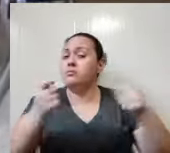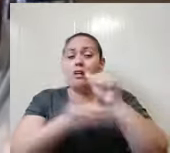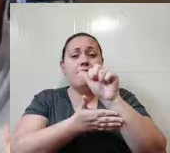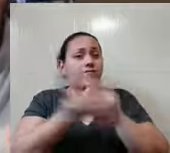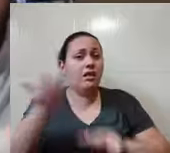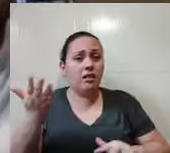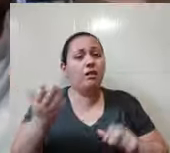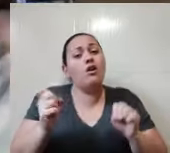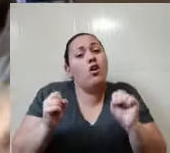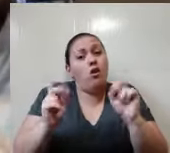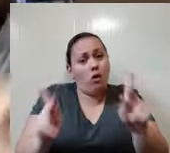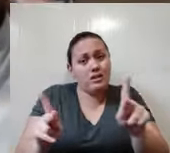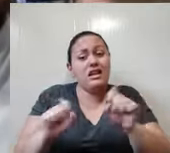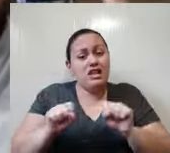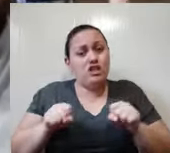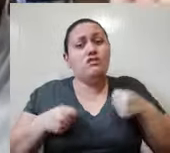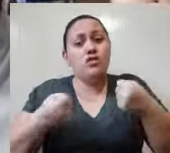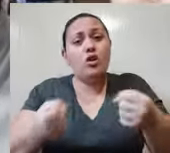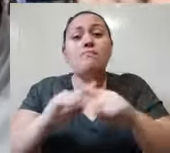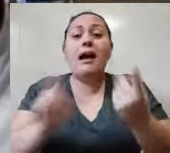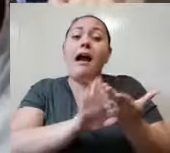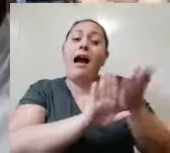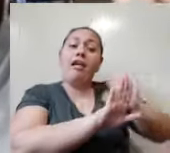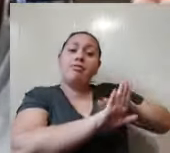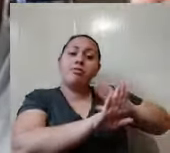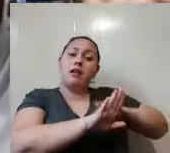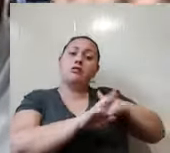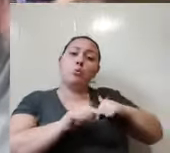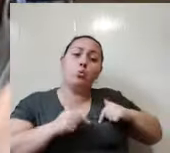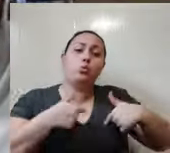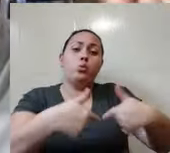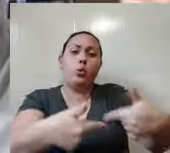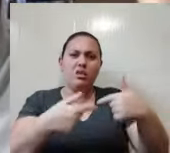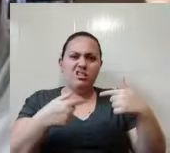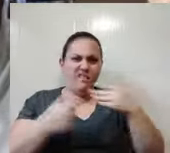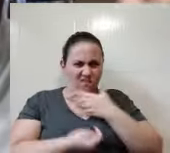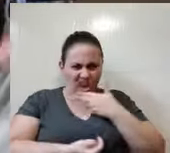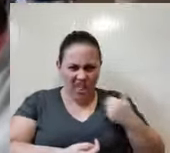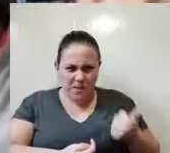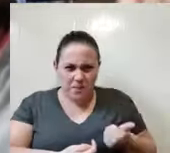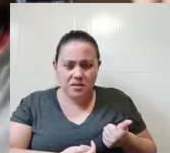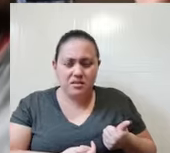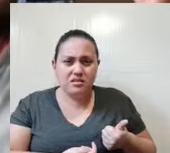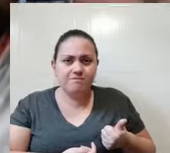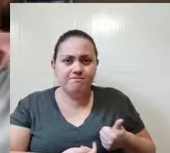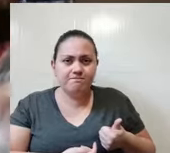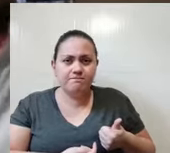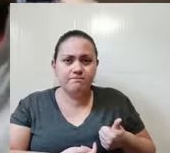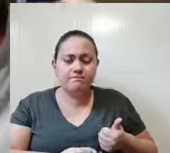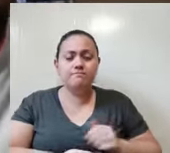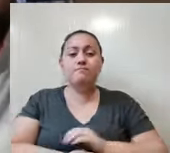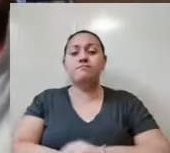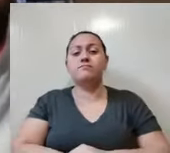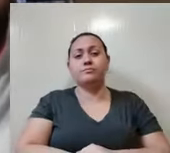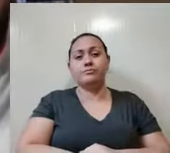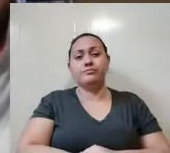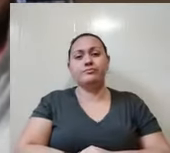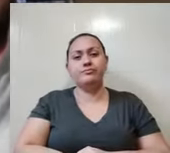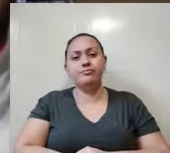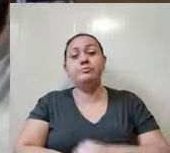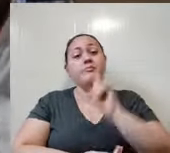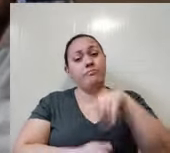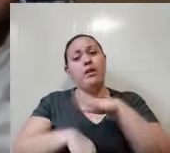tirar 10 em tudo, poder avaliar qual é o preço que eu vou ter que pagar para tirar 10 em tudo. Será que vale a pena pagar esse